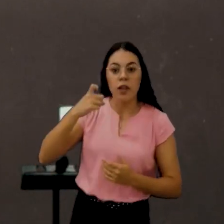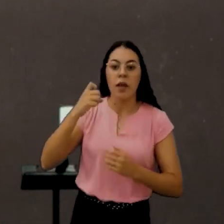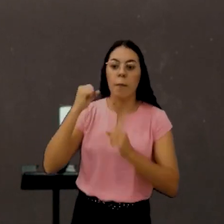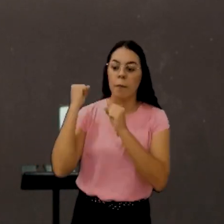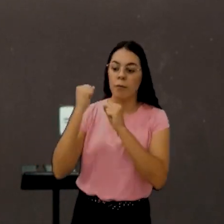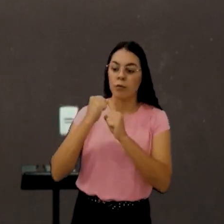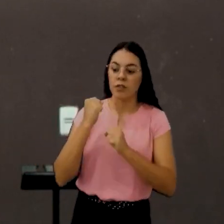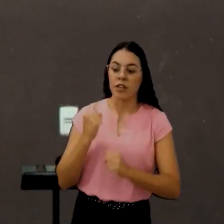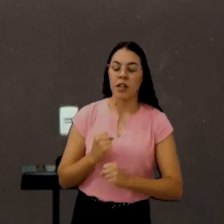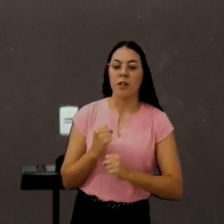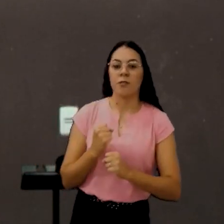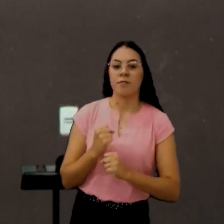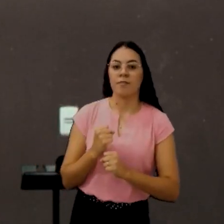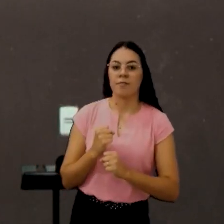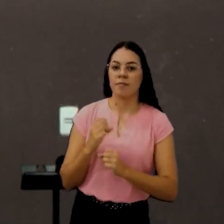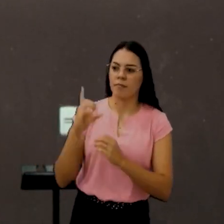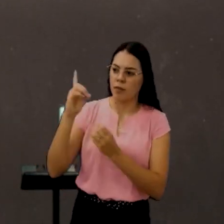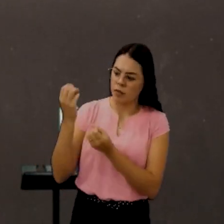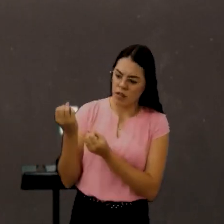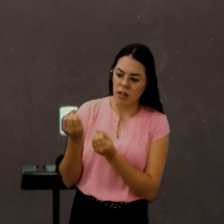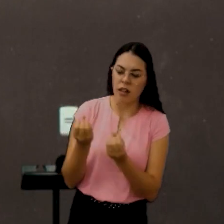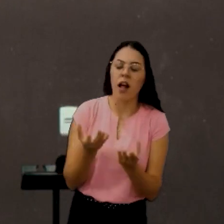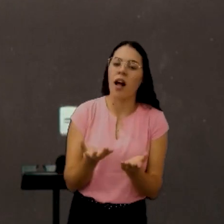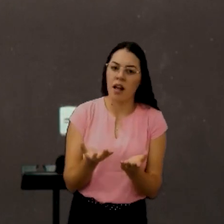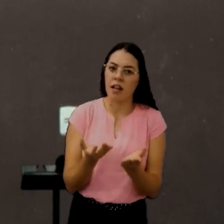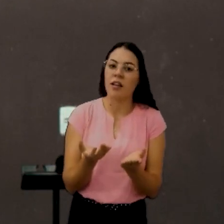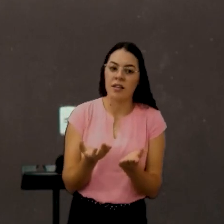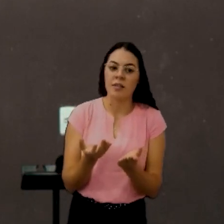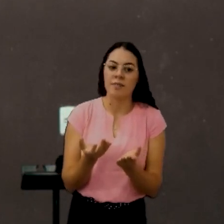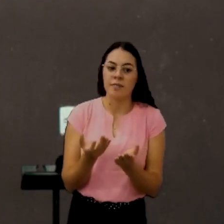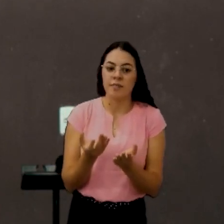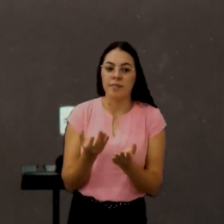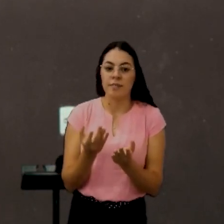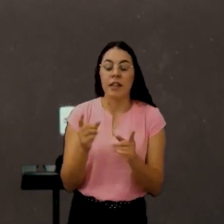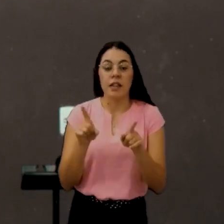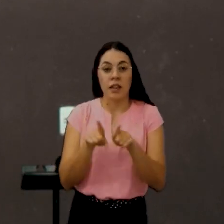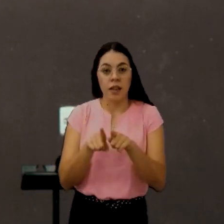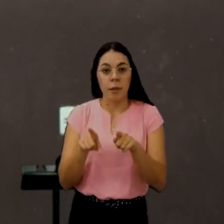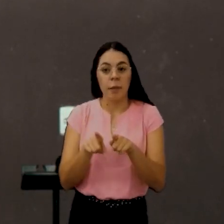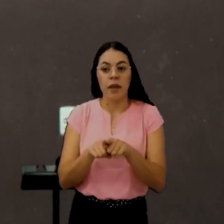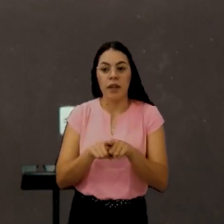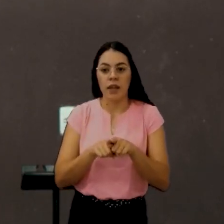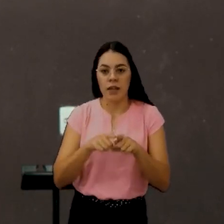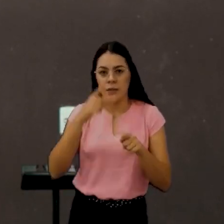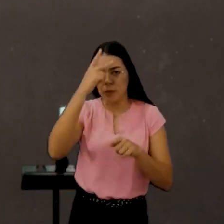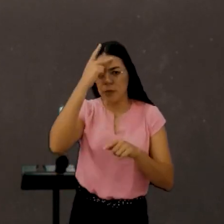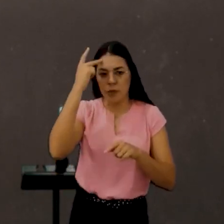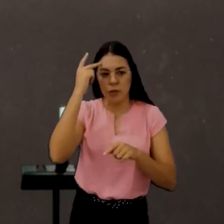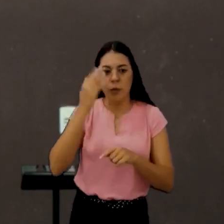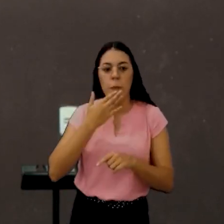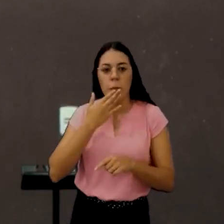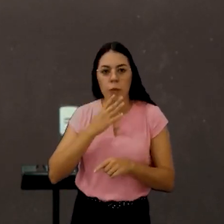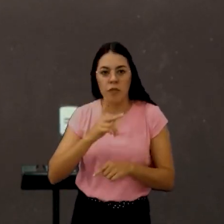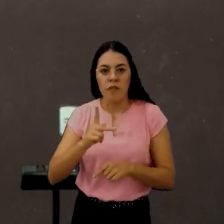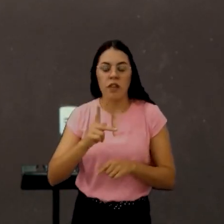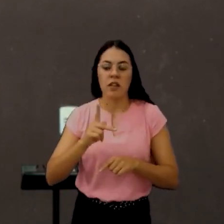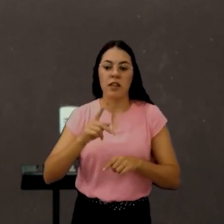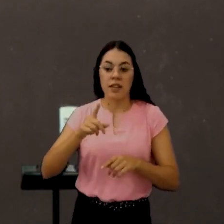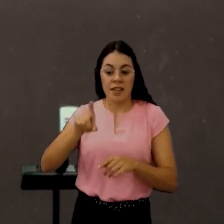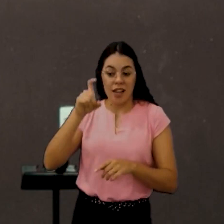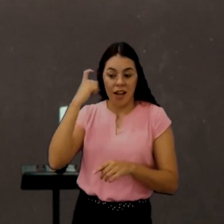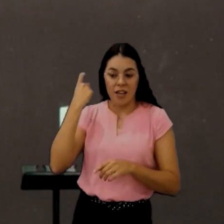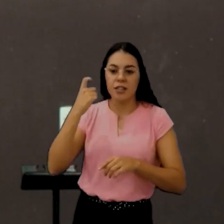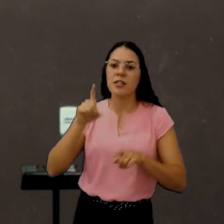grande a sua recompensa nos céus, pois assim perseguiram os profetas que